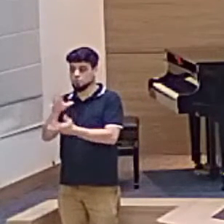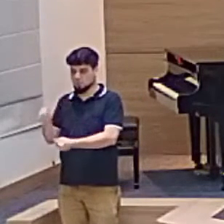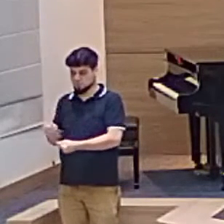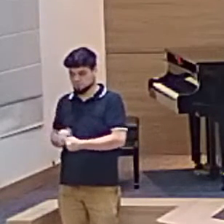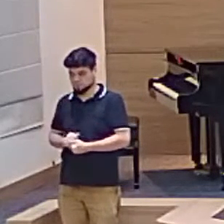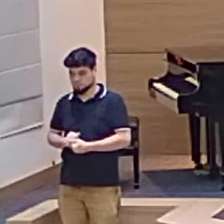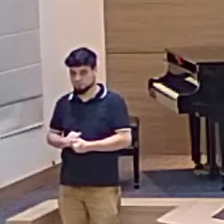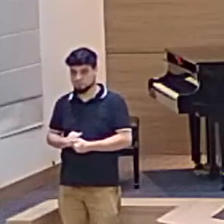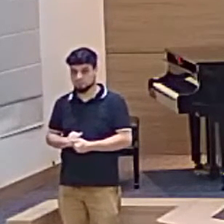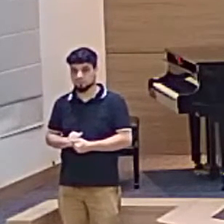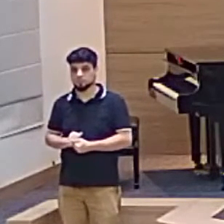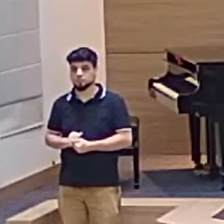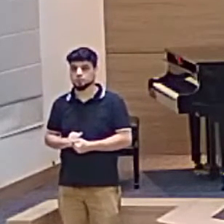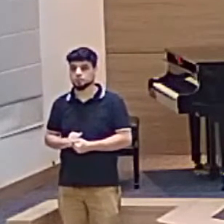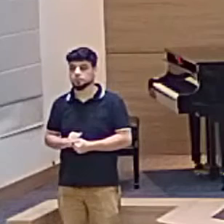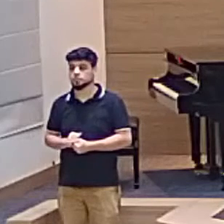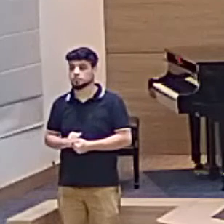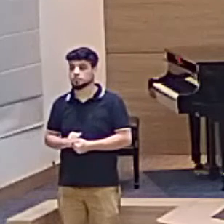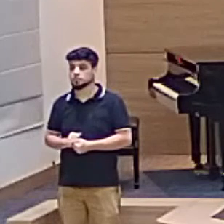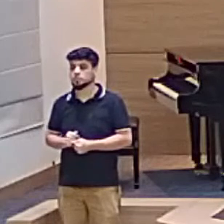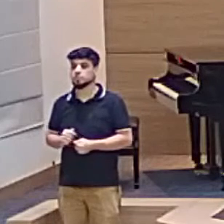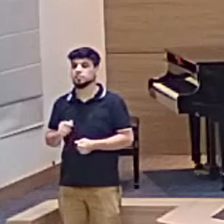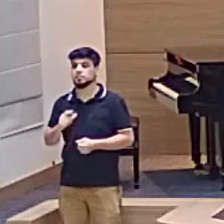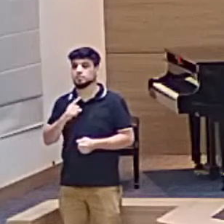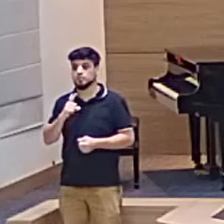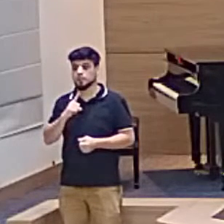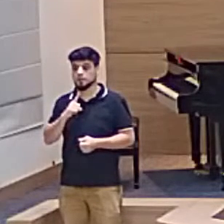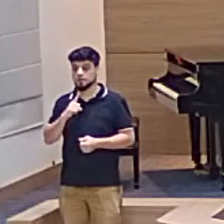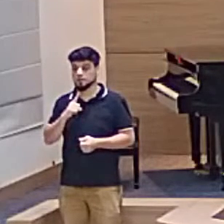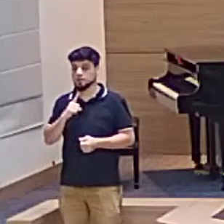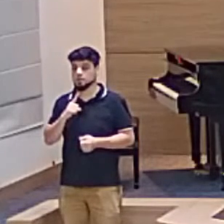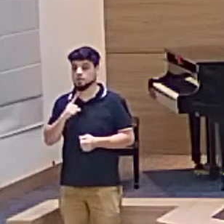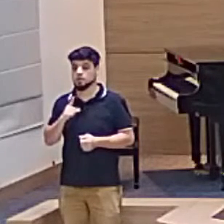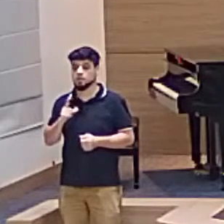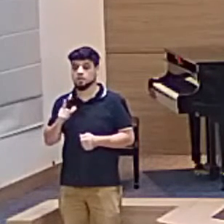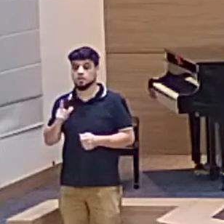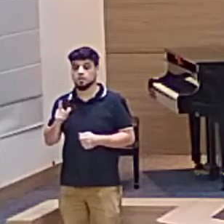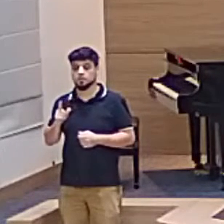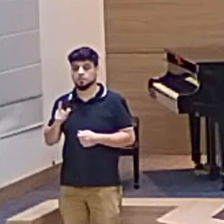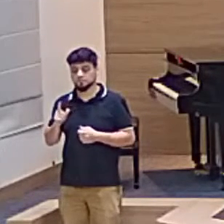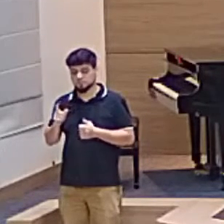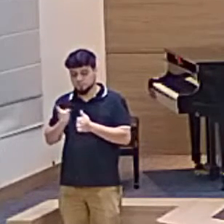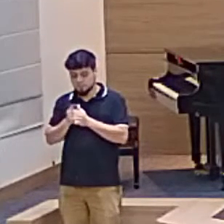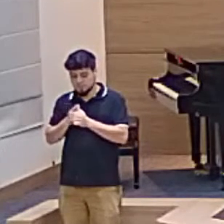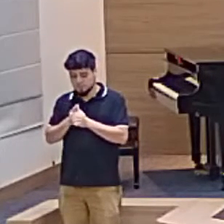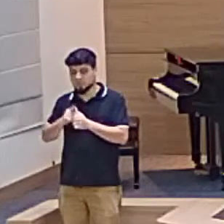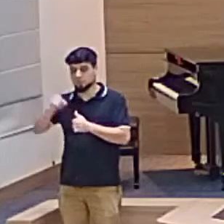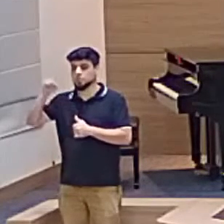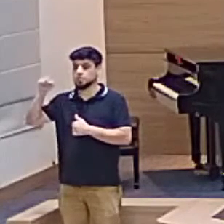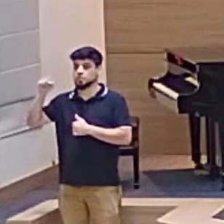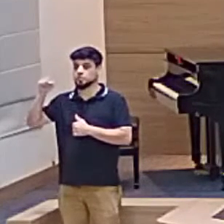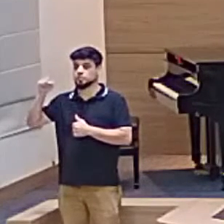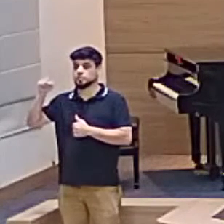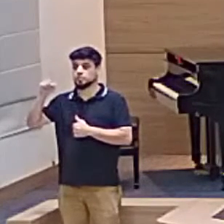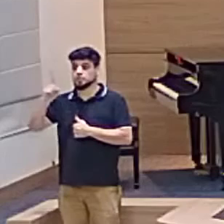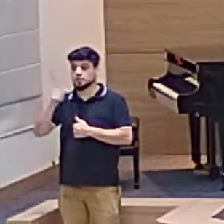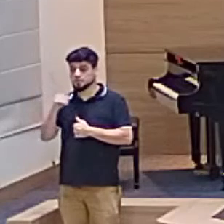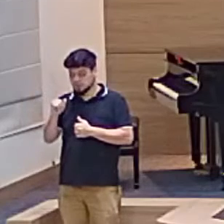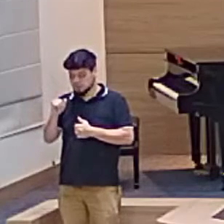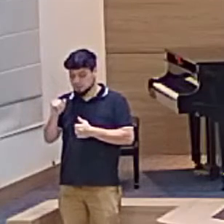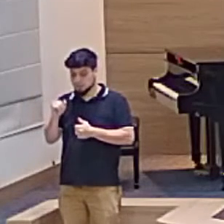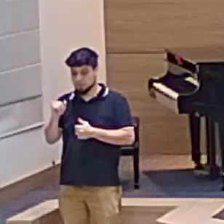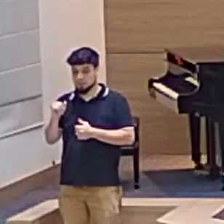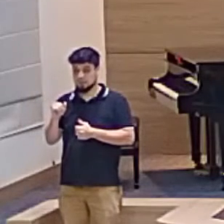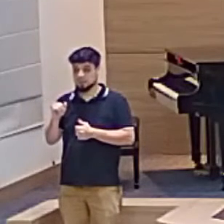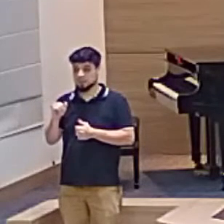e ele não tem que ter melhor relação com você primariamente é com Deus se ele tiver uma boa relação de